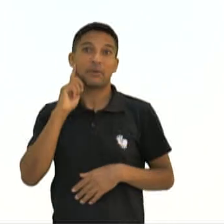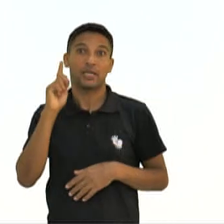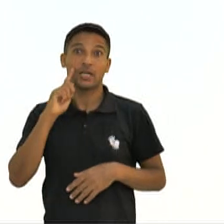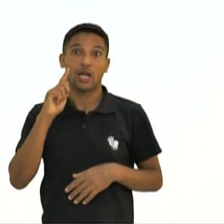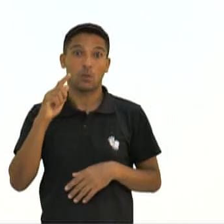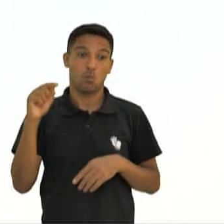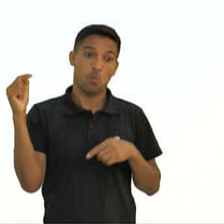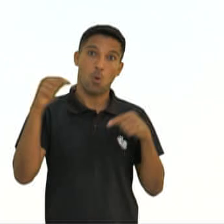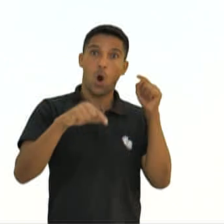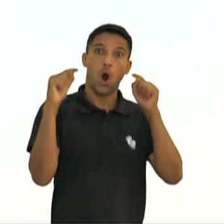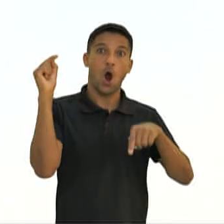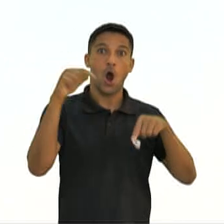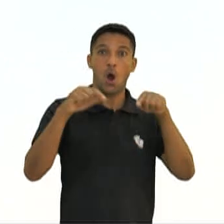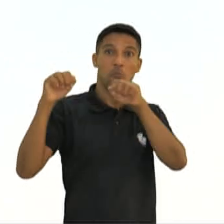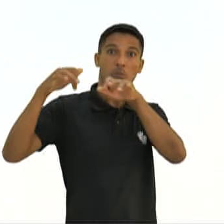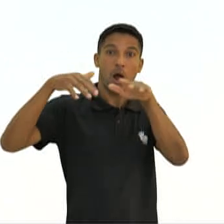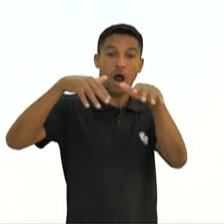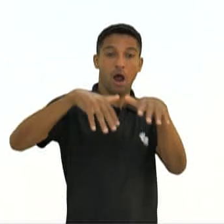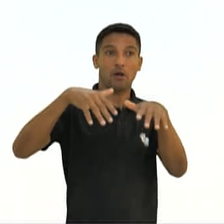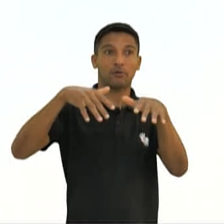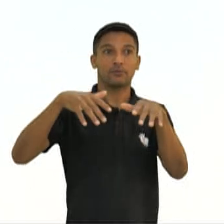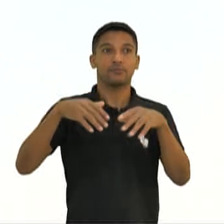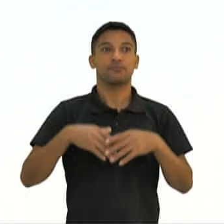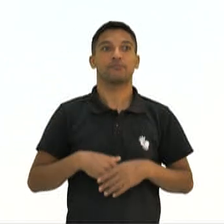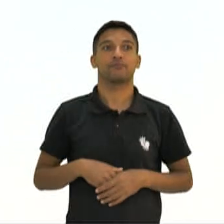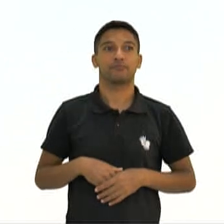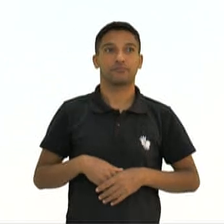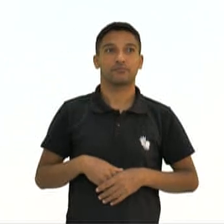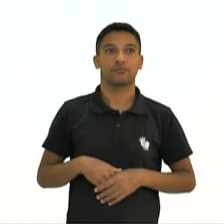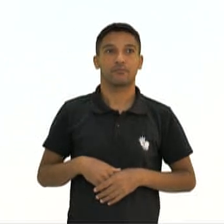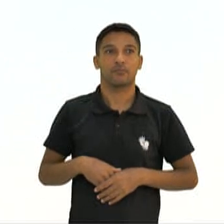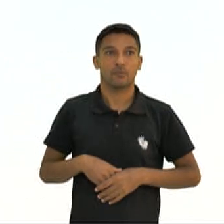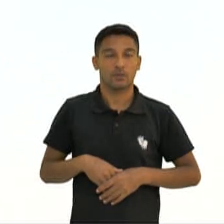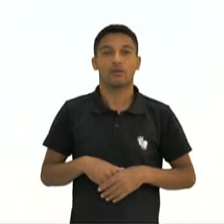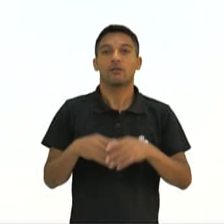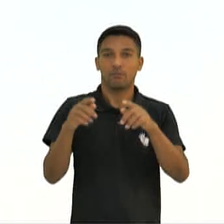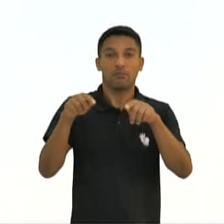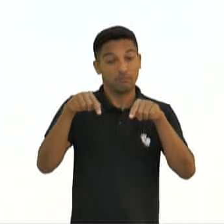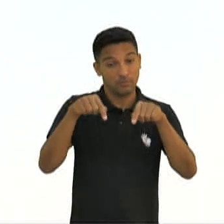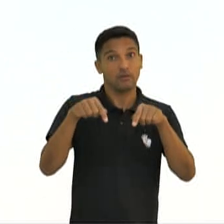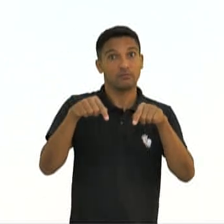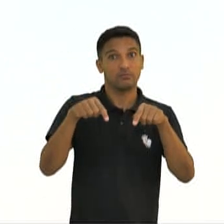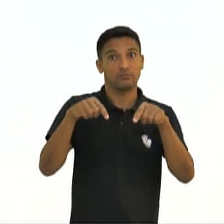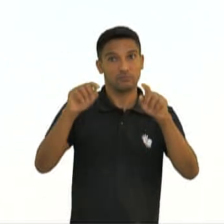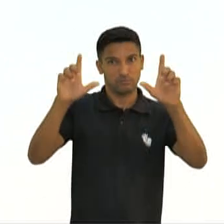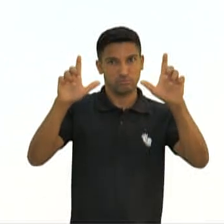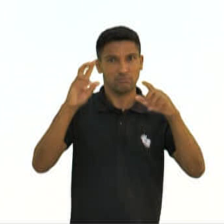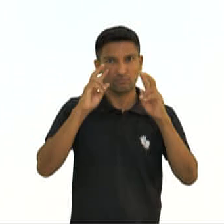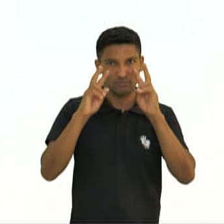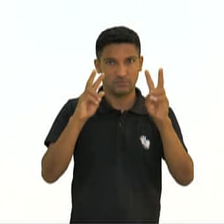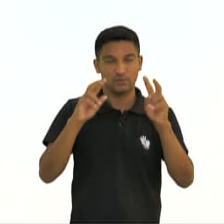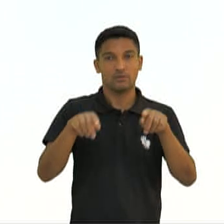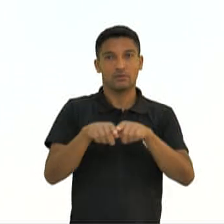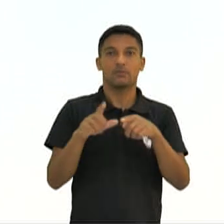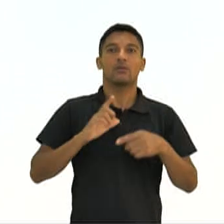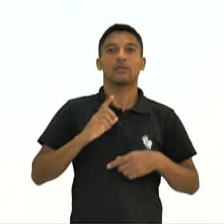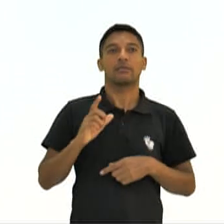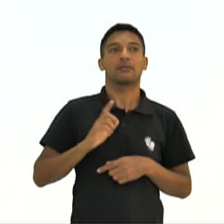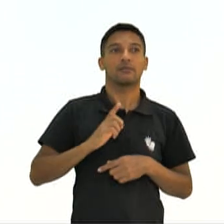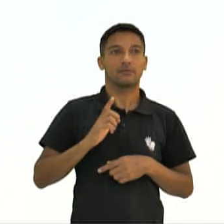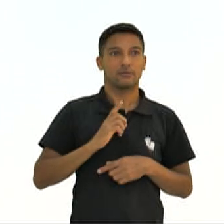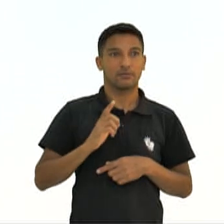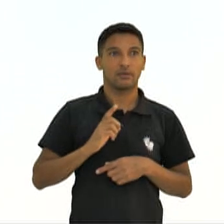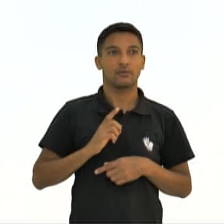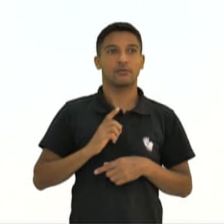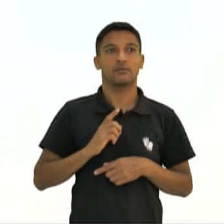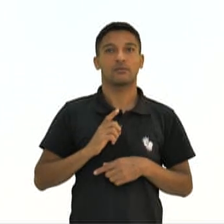Estados Unidos, né? Também é parecido com Marsella, na França. Índices de criminalidade muito baixos, porém, o tráfico